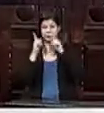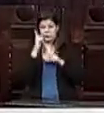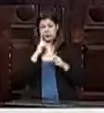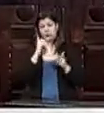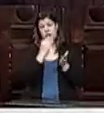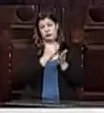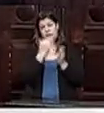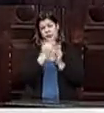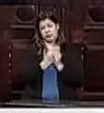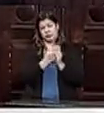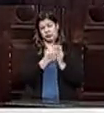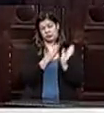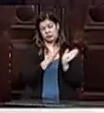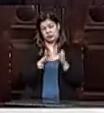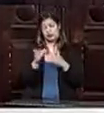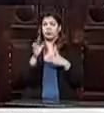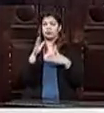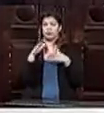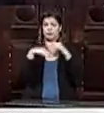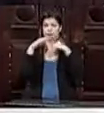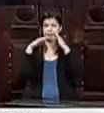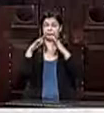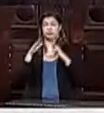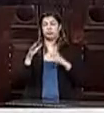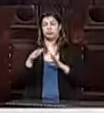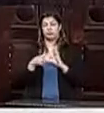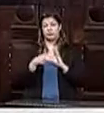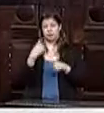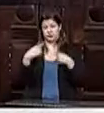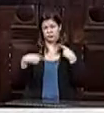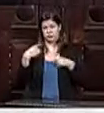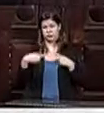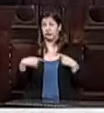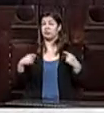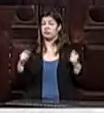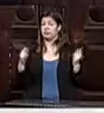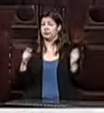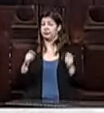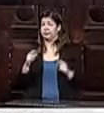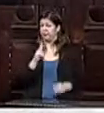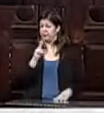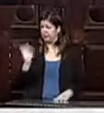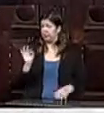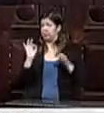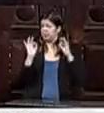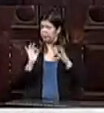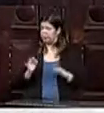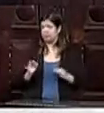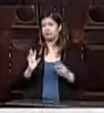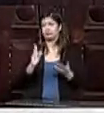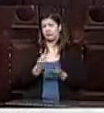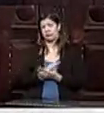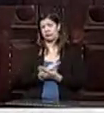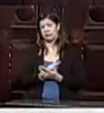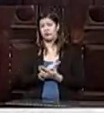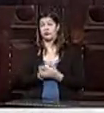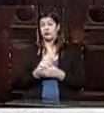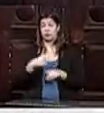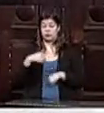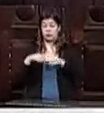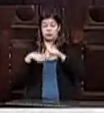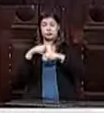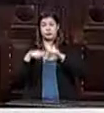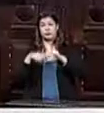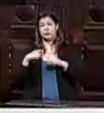processo político. E isso vai acontecer. Essas mudanças ocorrerão